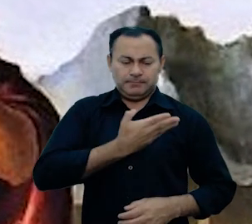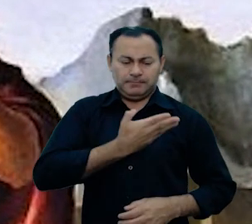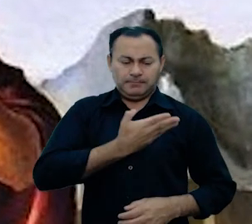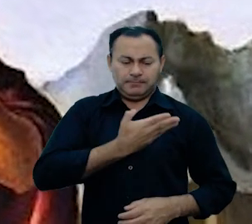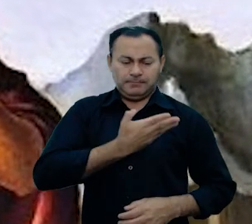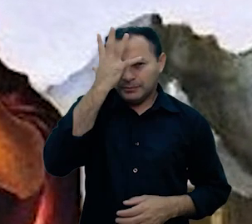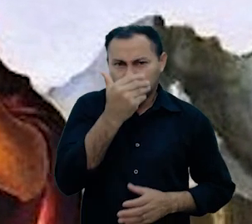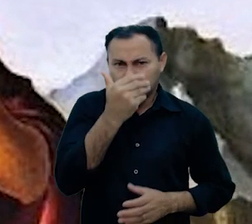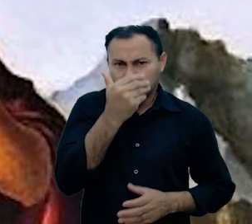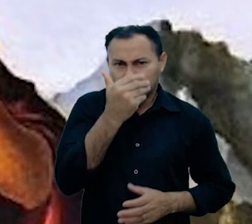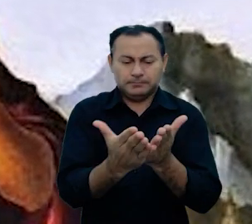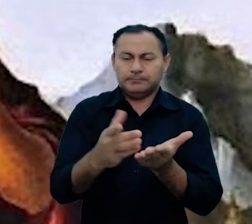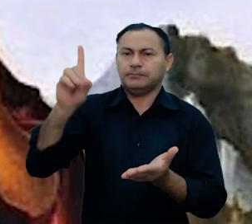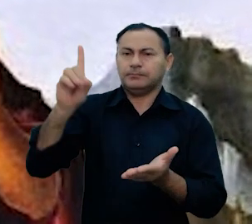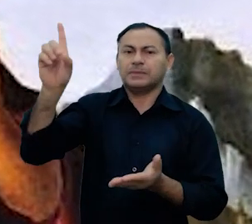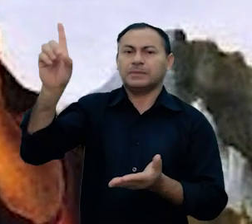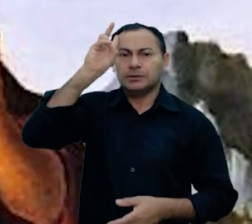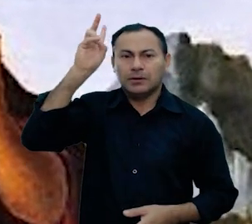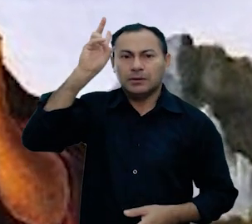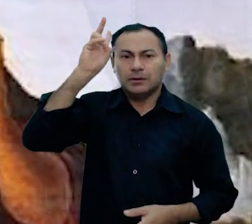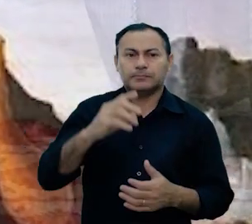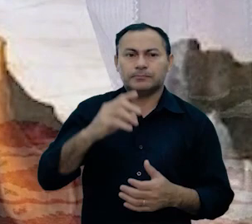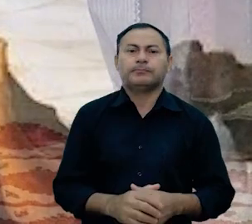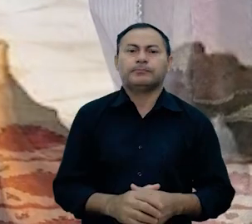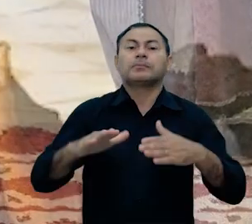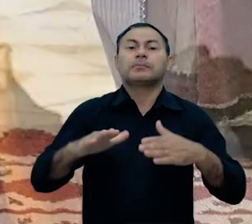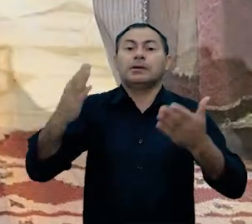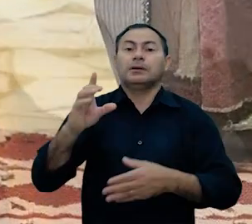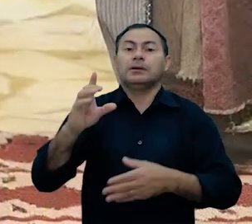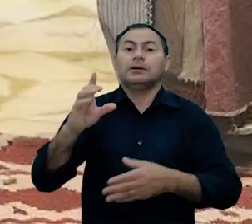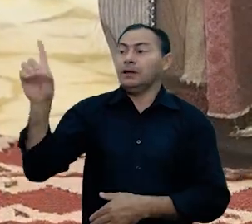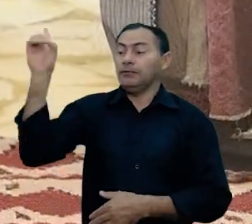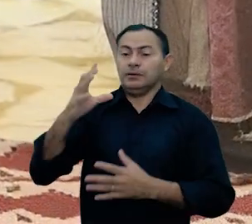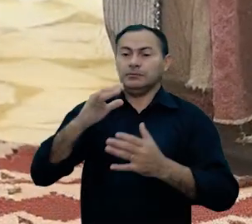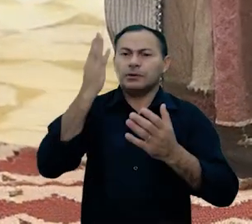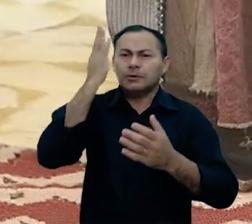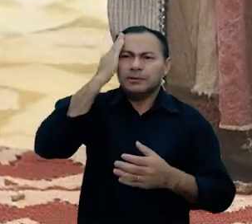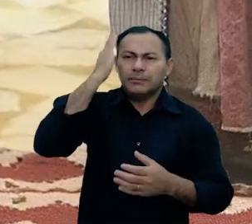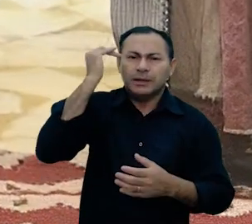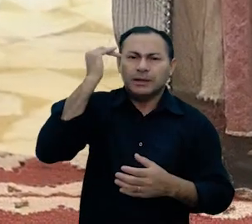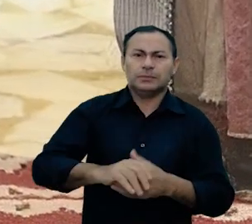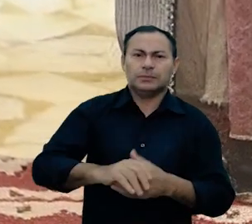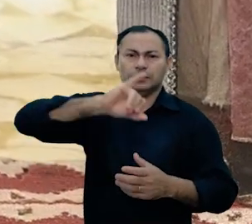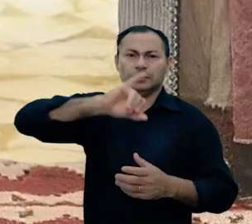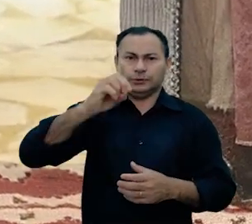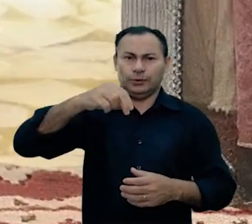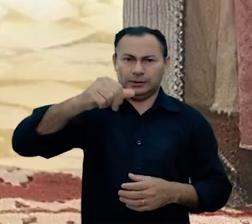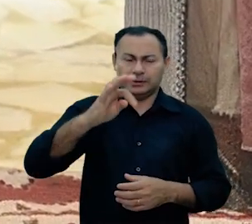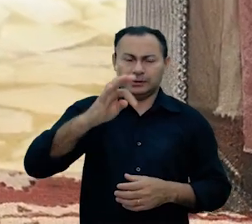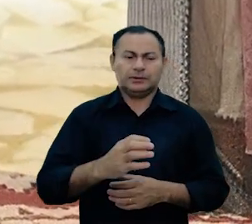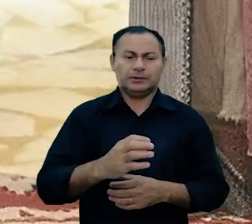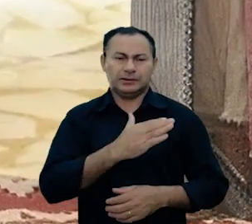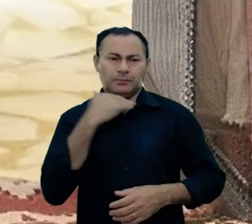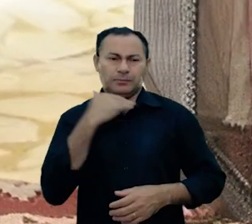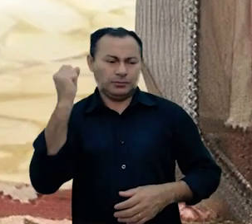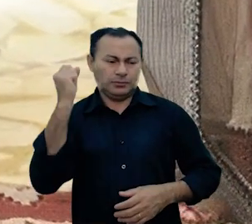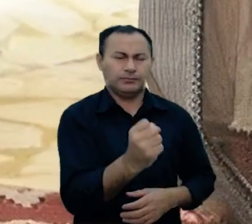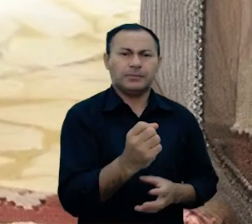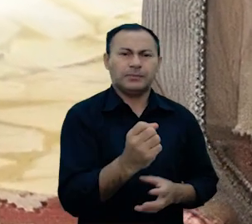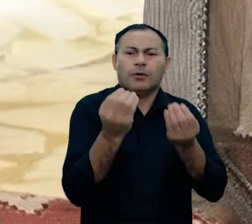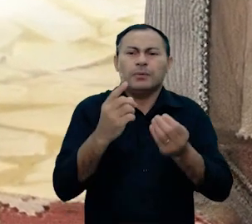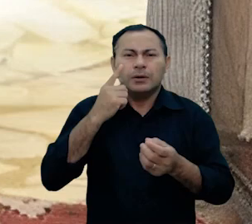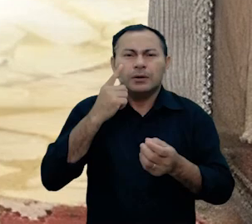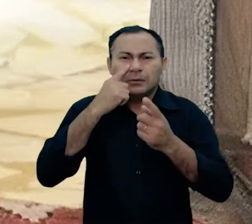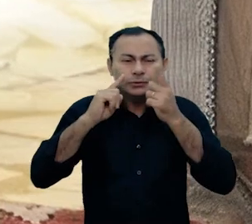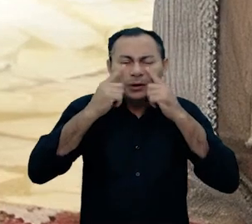que encontramos na literatura histórica. Quando Davi recebeu a notícia de que Jonatas tinha sido assassinado, ele disse: "Como choro